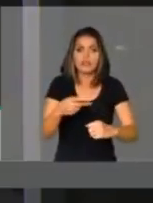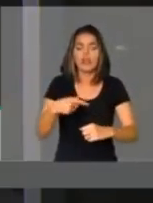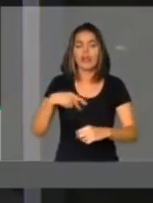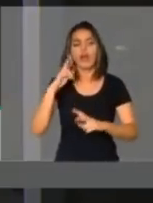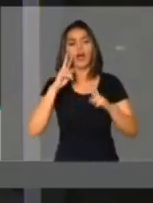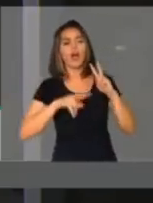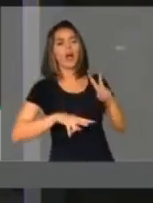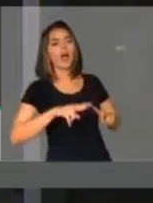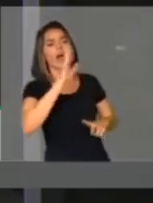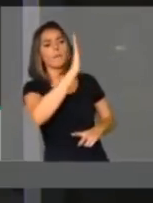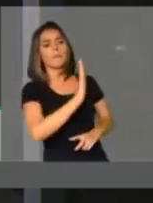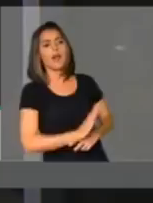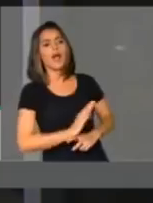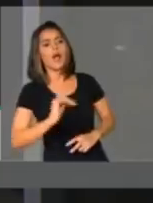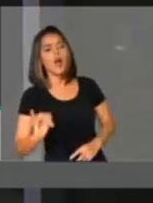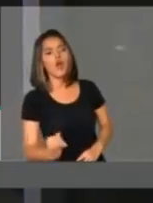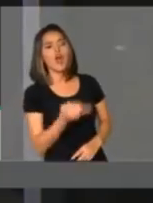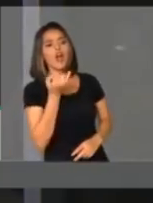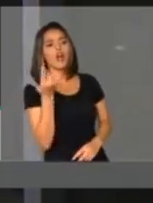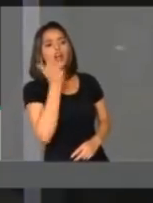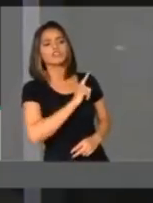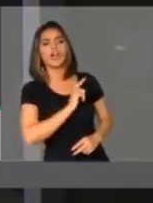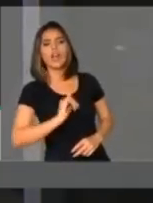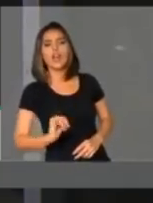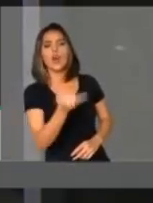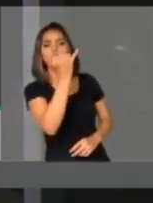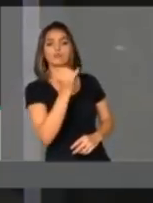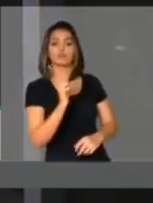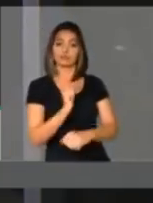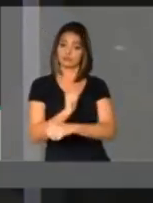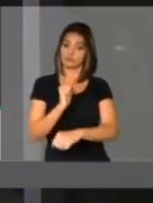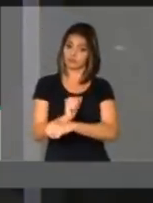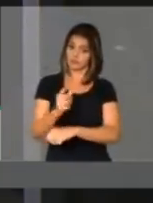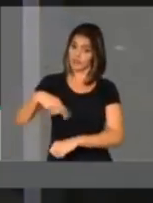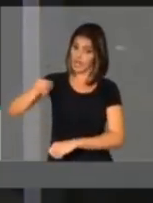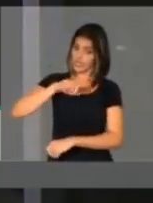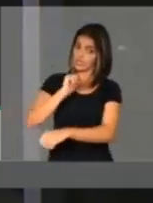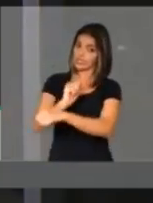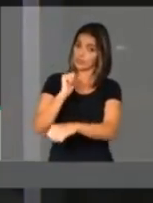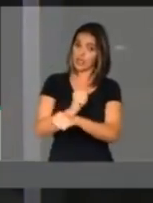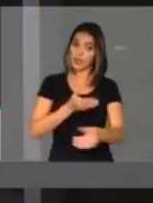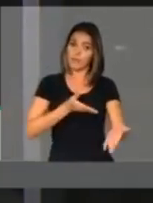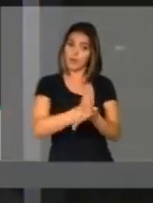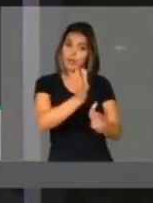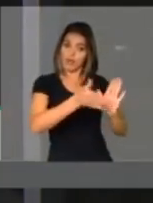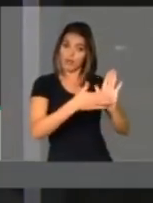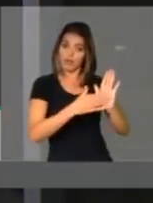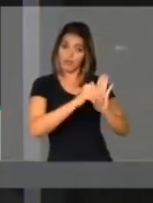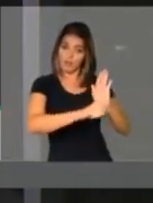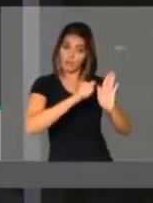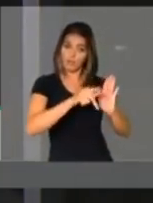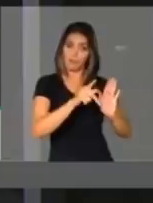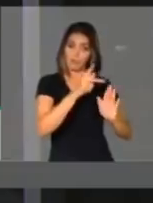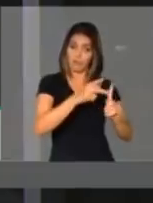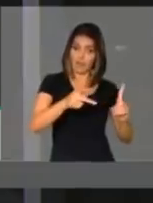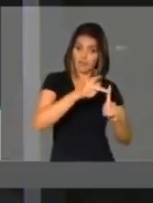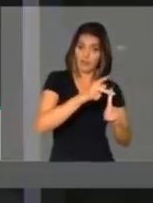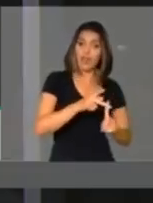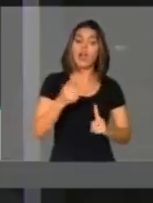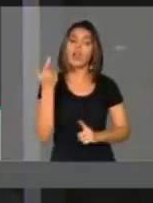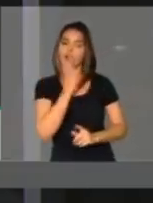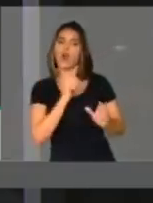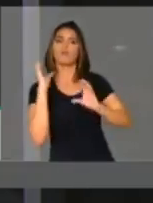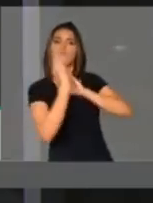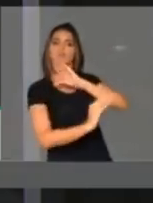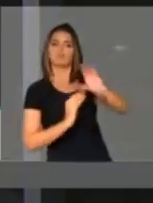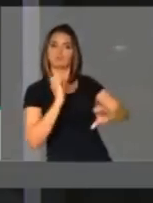uma oportunidade só esperam a aprovação da reforma previdenciária para investir. Só esperam por uma razão muito simples.